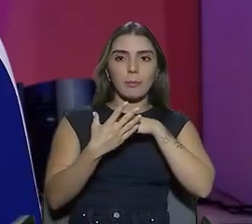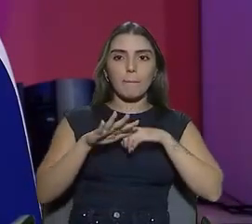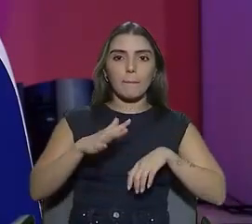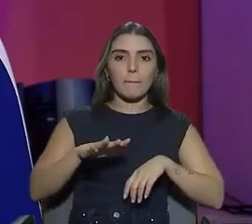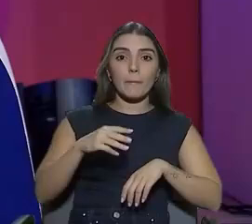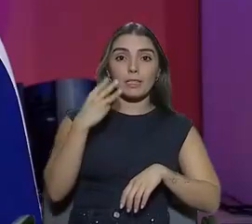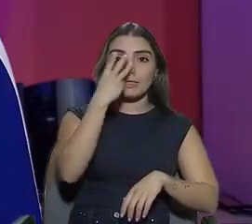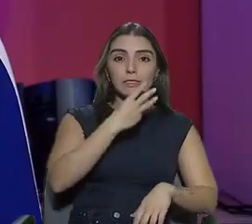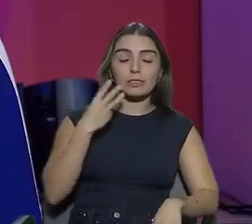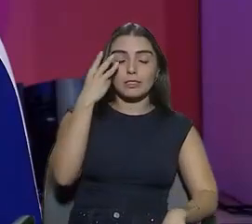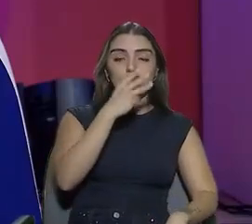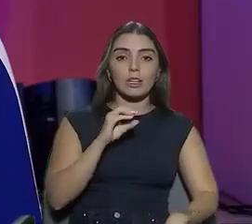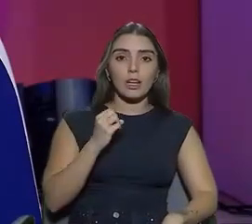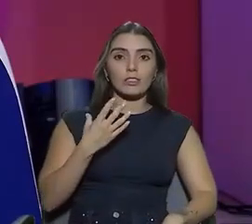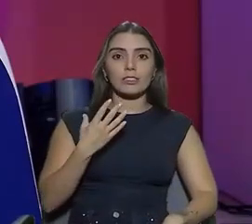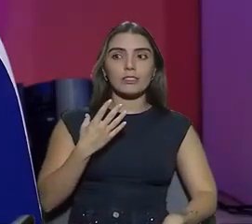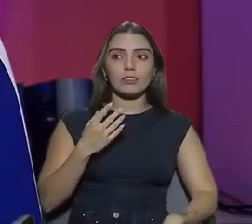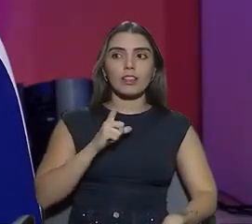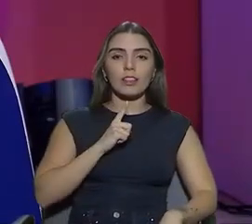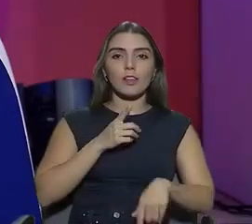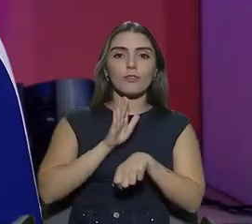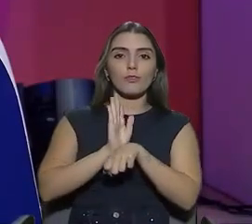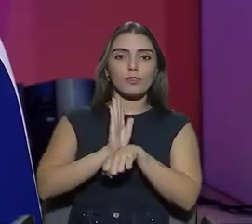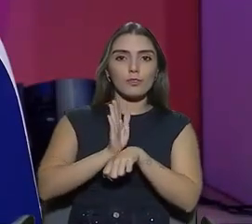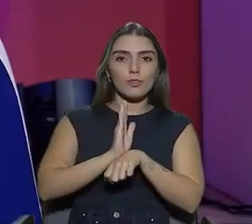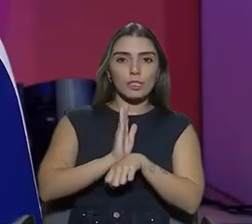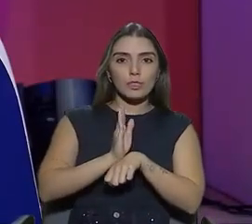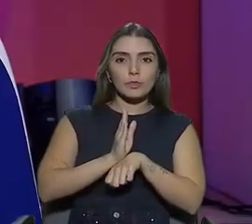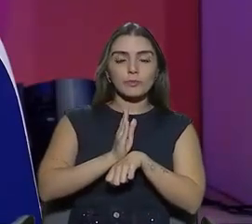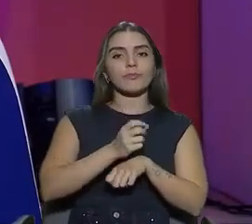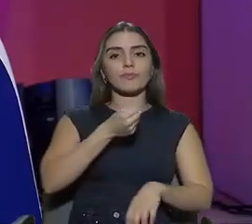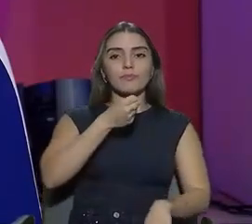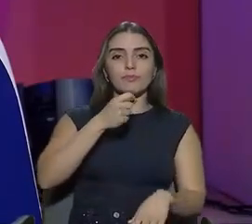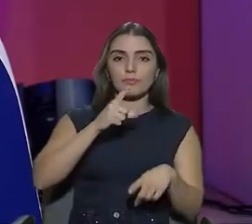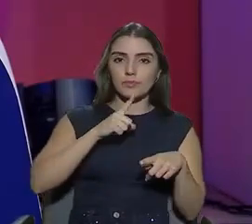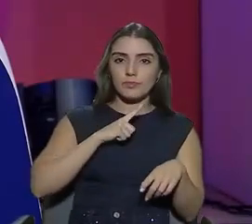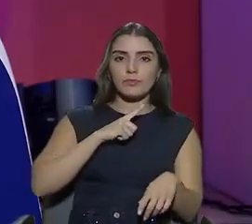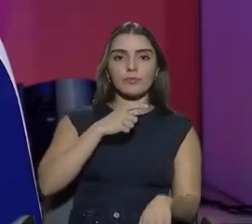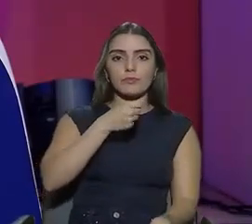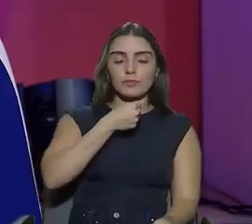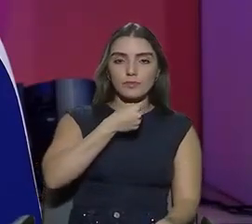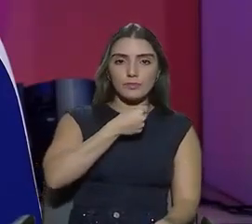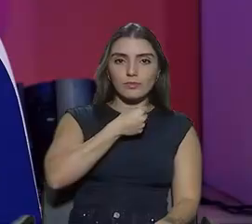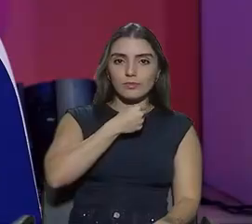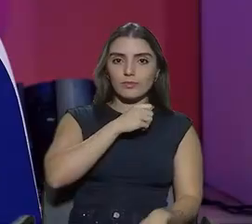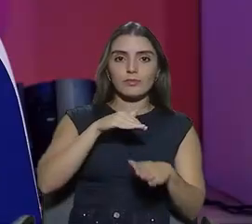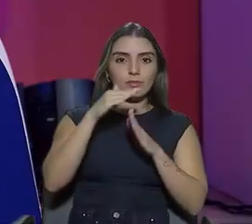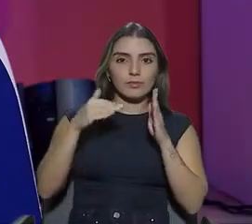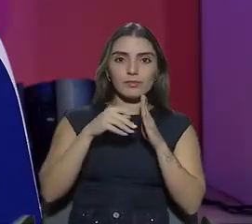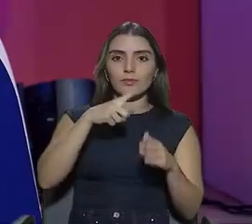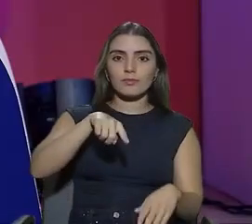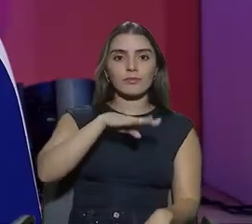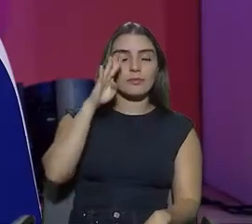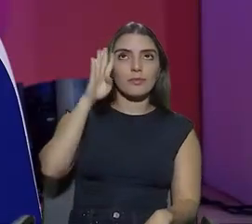acontecendo, né? Então, teve filme, teve entrevista, teve tudo que vocês imaginarem